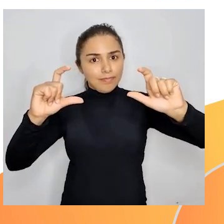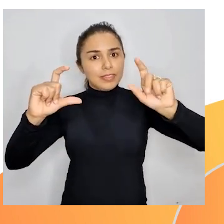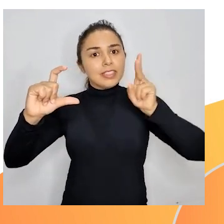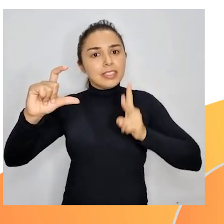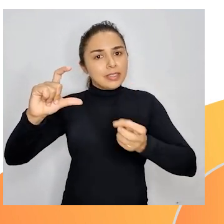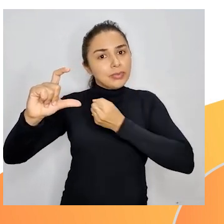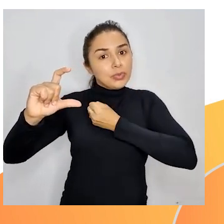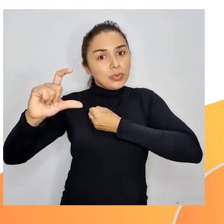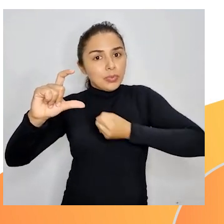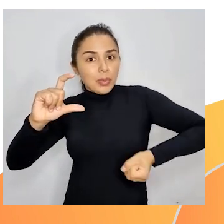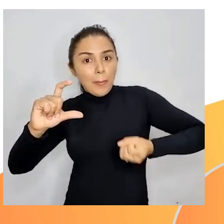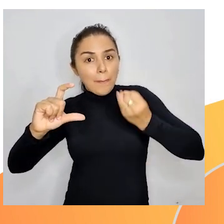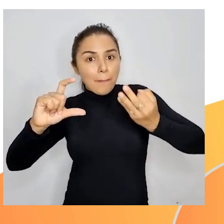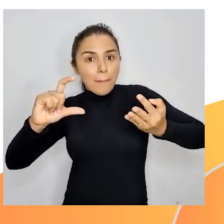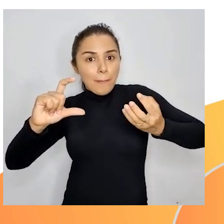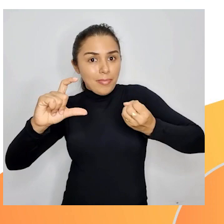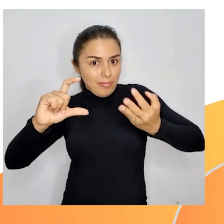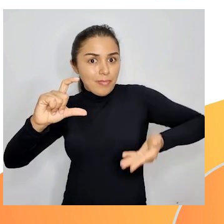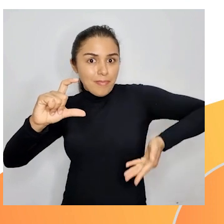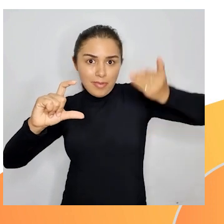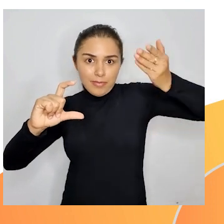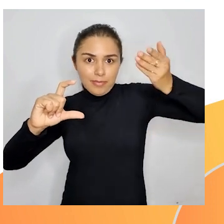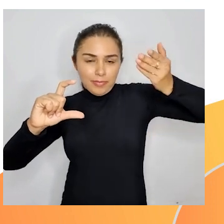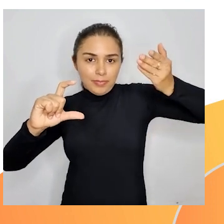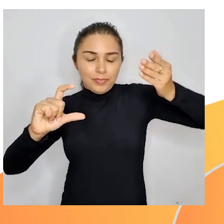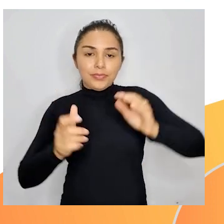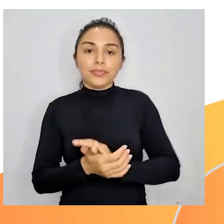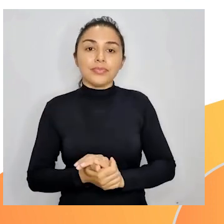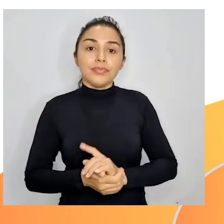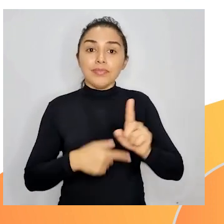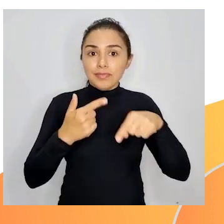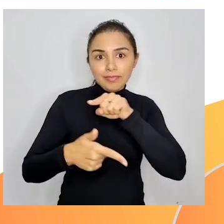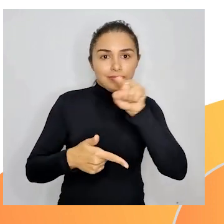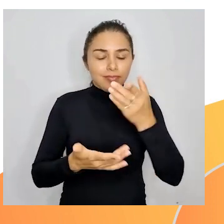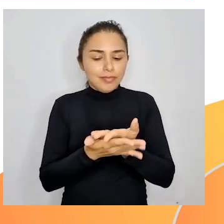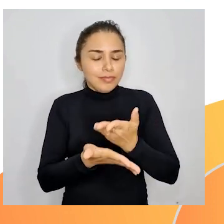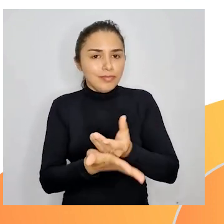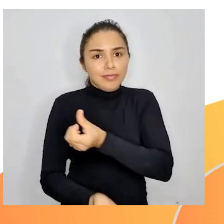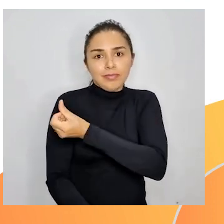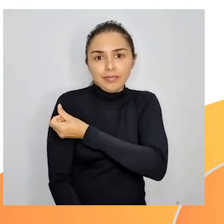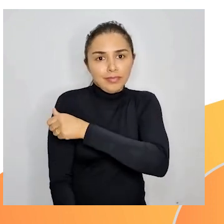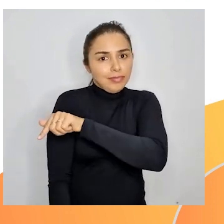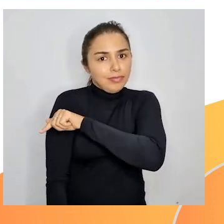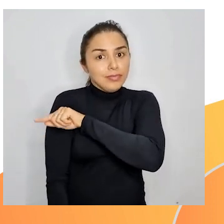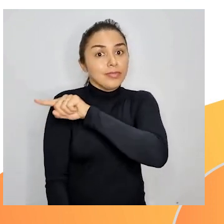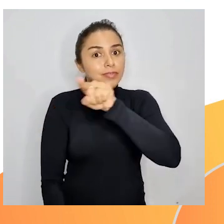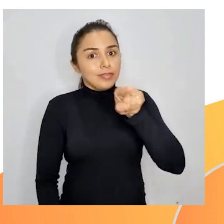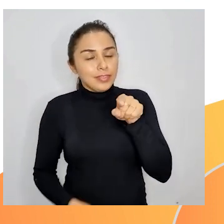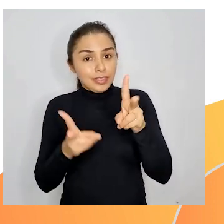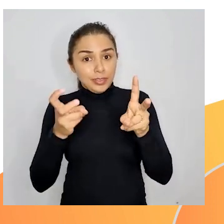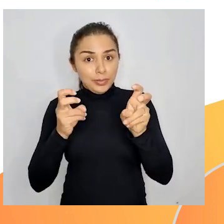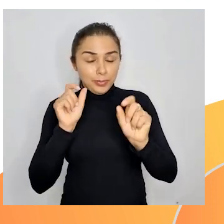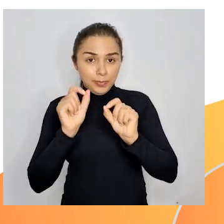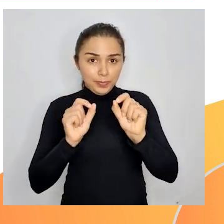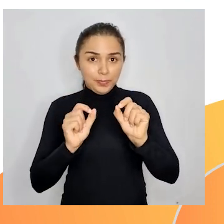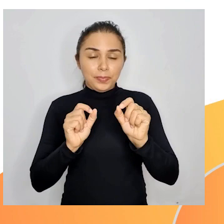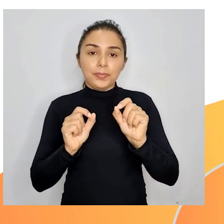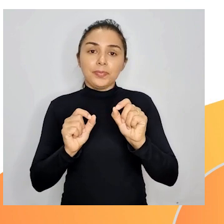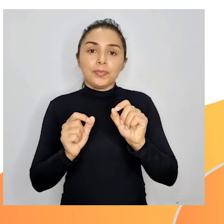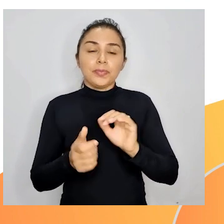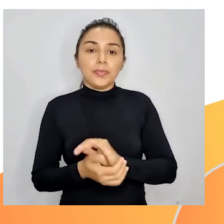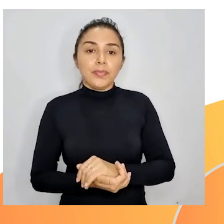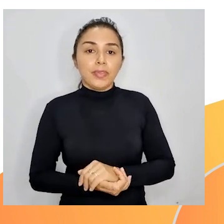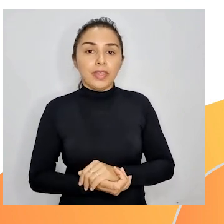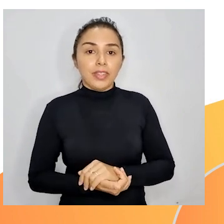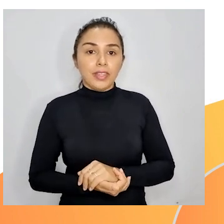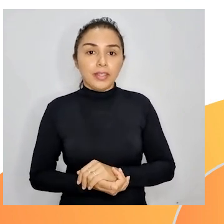subtraindo. Lá na frente, quando vocês chegarem no 6º, 7º ano, vocês vão saber, vocês vão estudar que